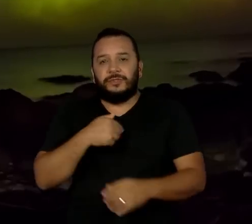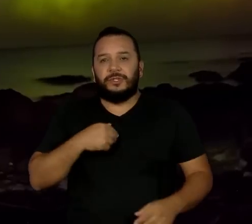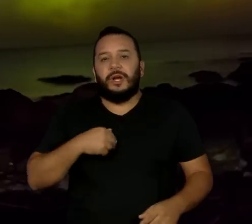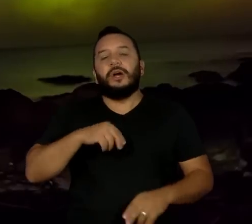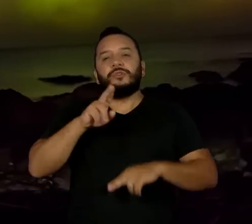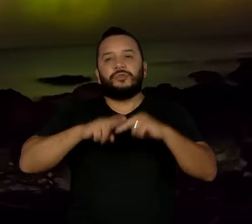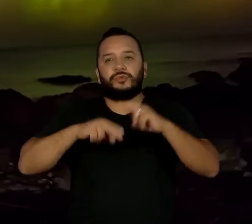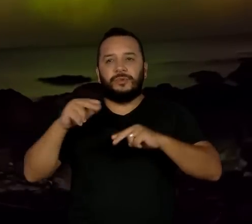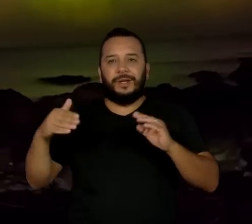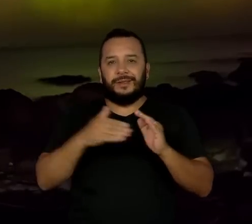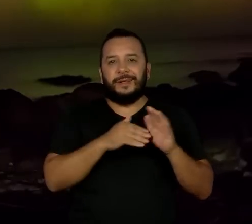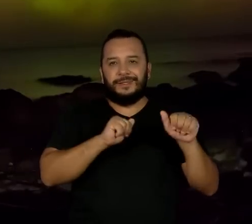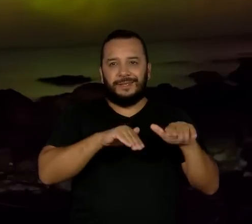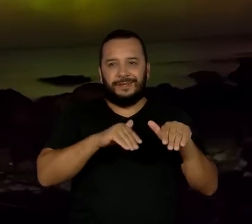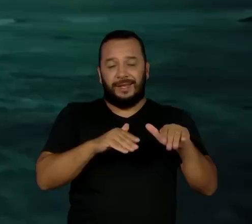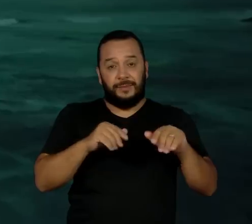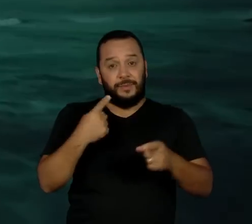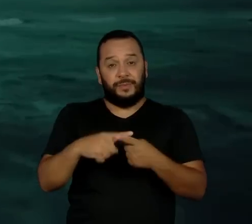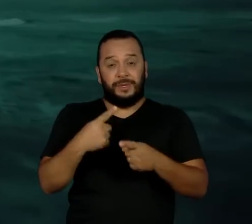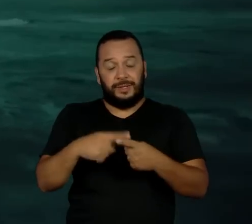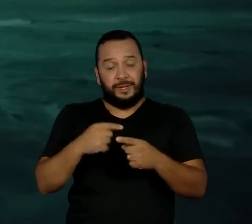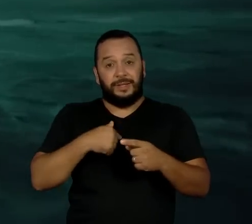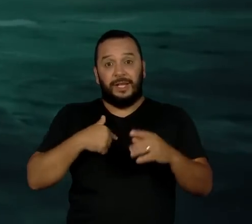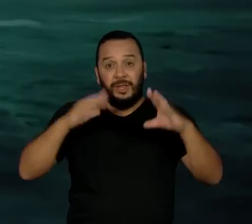quando as noites são mais longas.